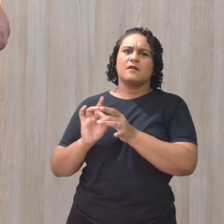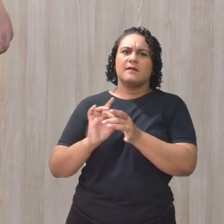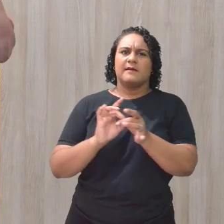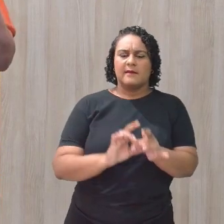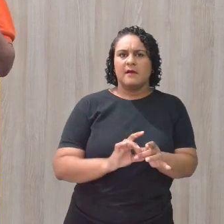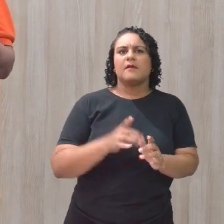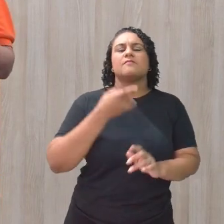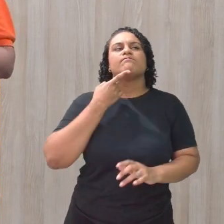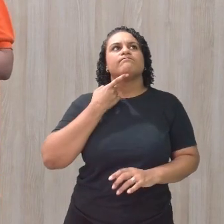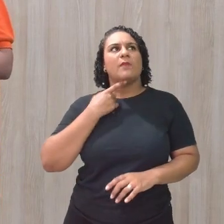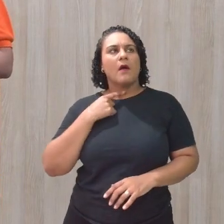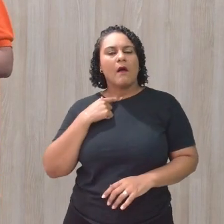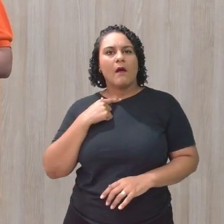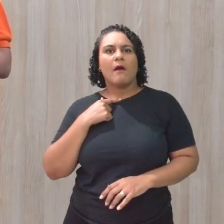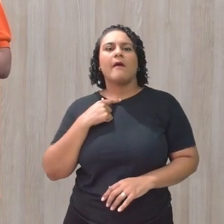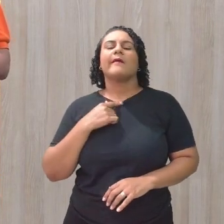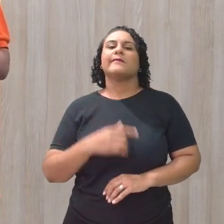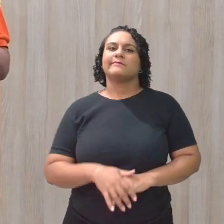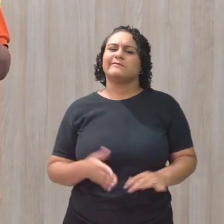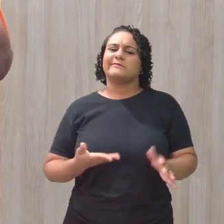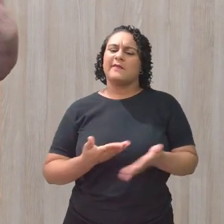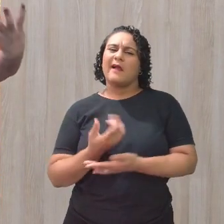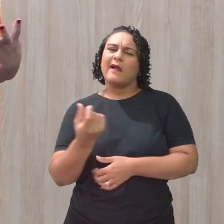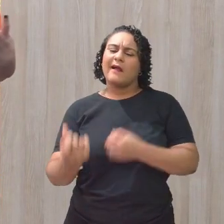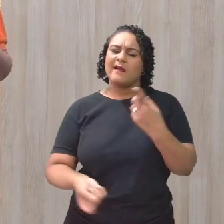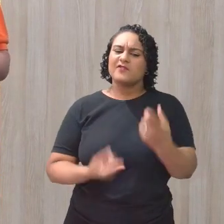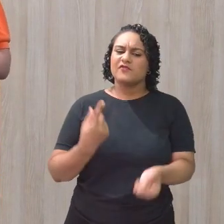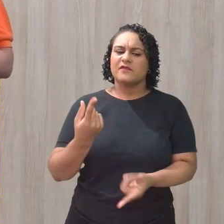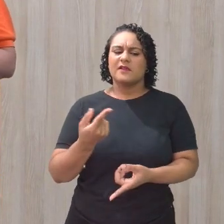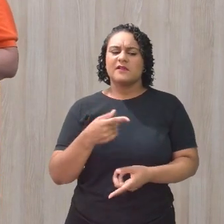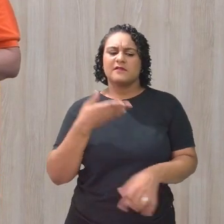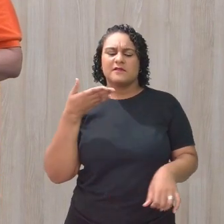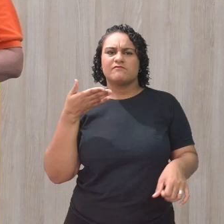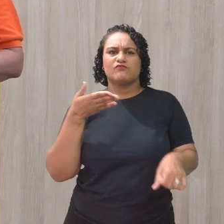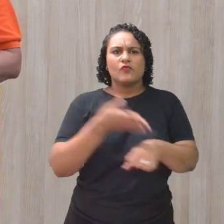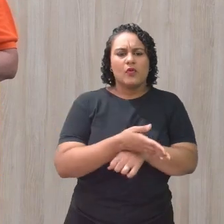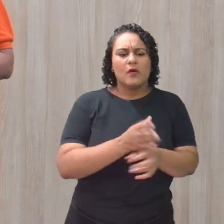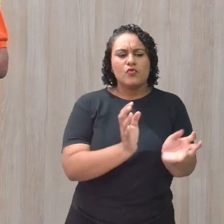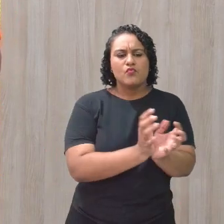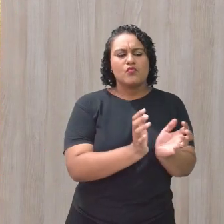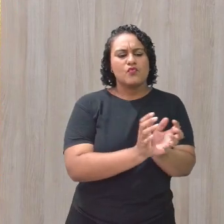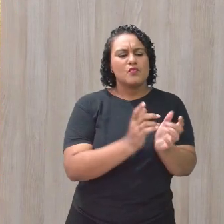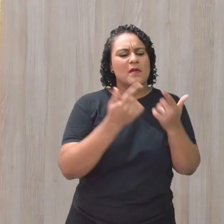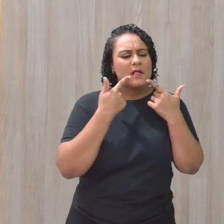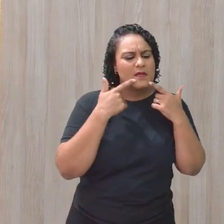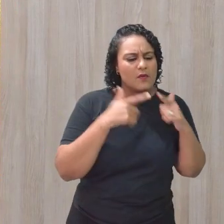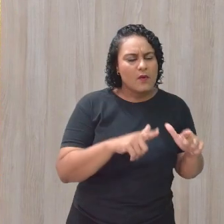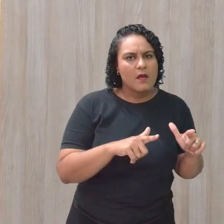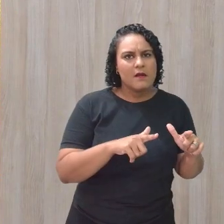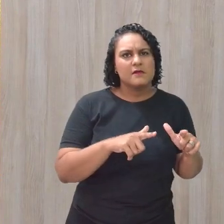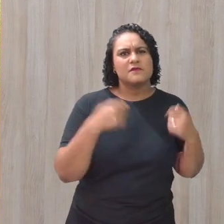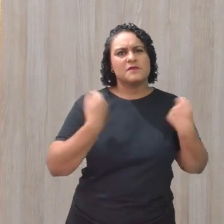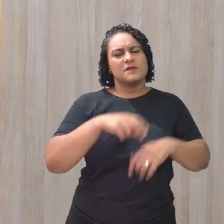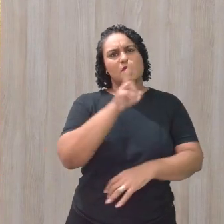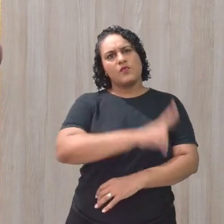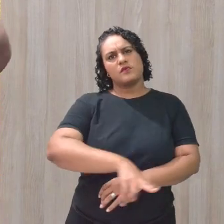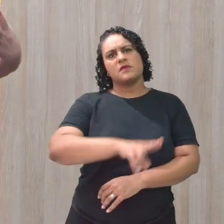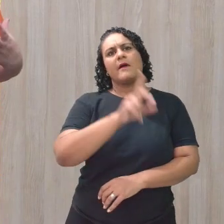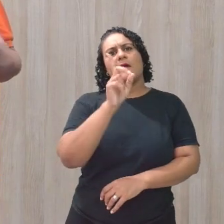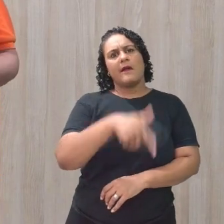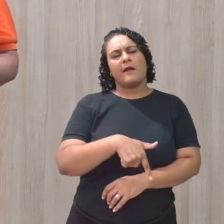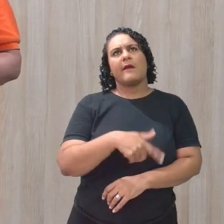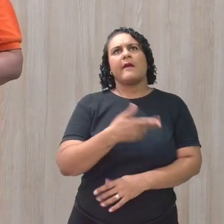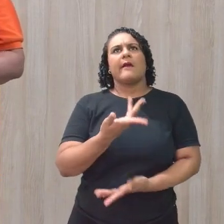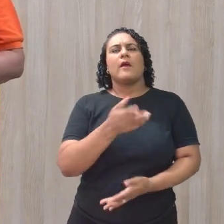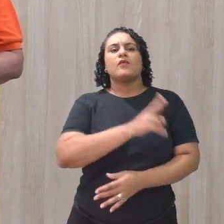as necessidades. Às vezes você está em um grupo onde a linguagem que você deve falar deve ser a coloquial